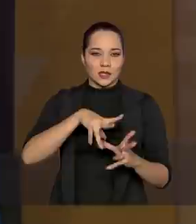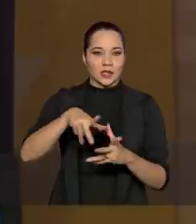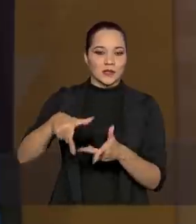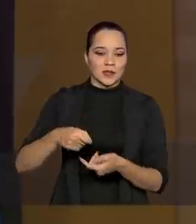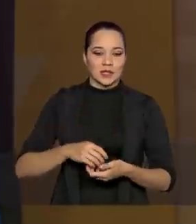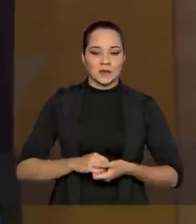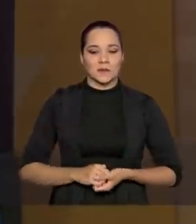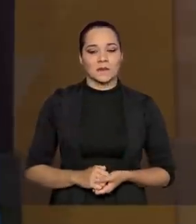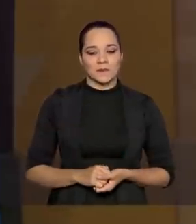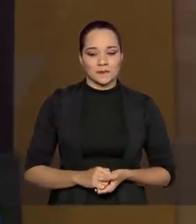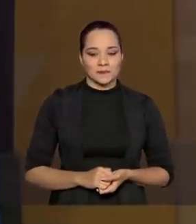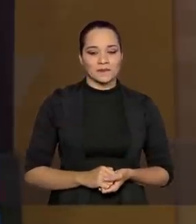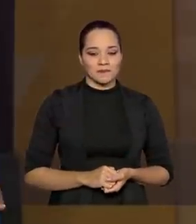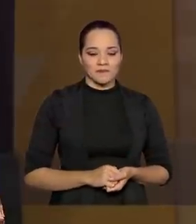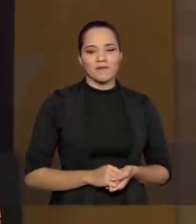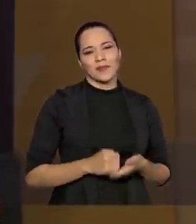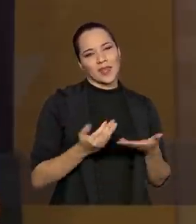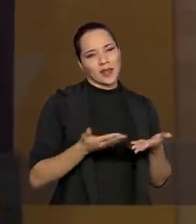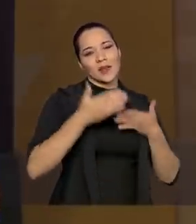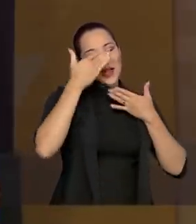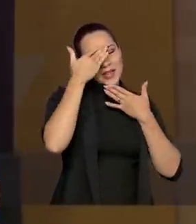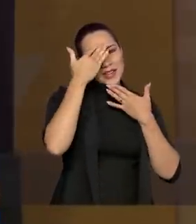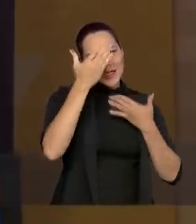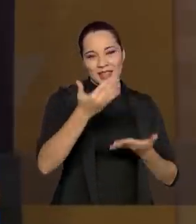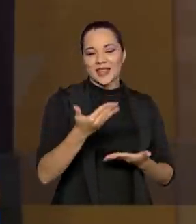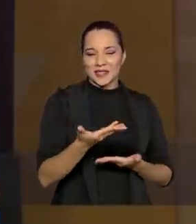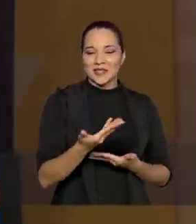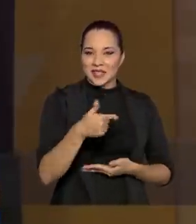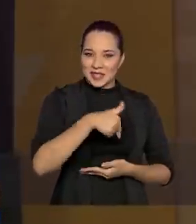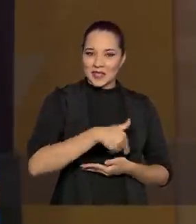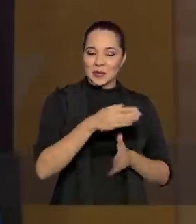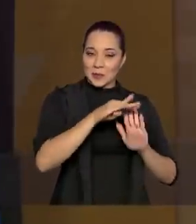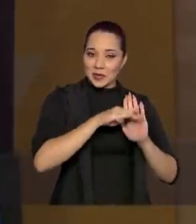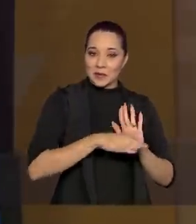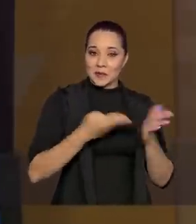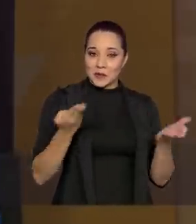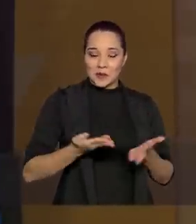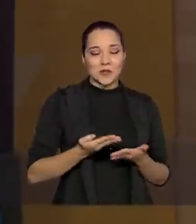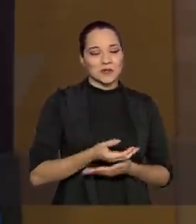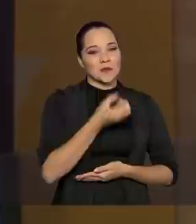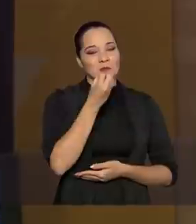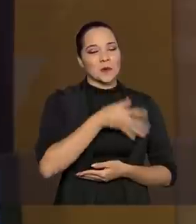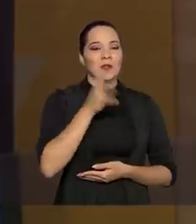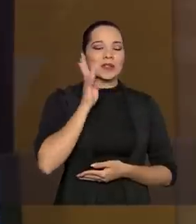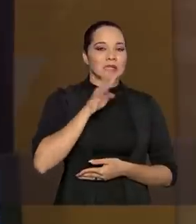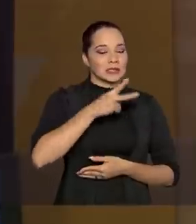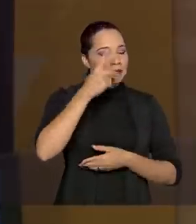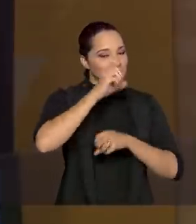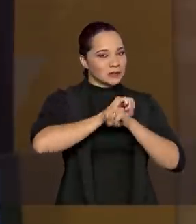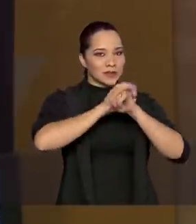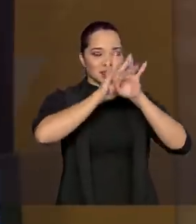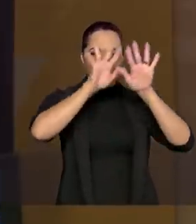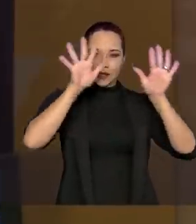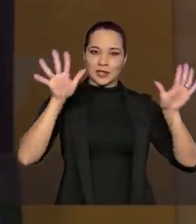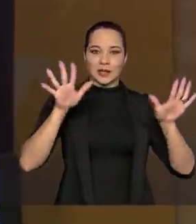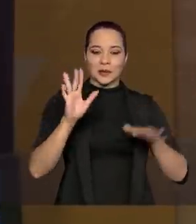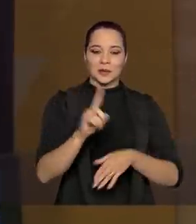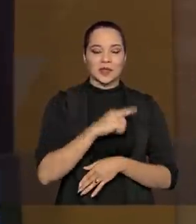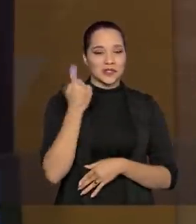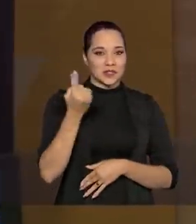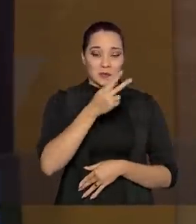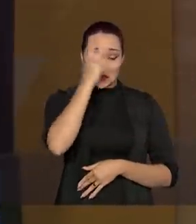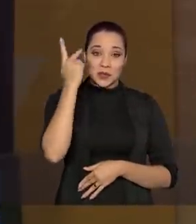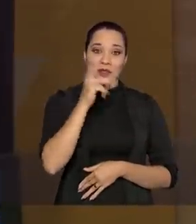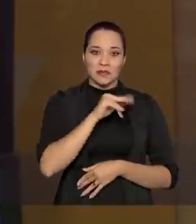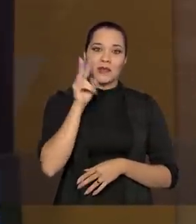internacionais. Secretária, eu agradeço muito a sua participação aqui no Brasil em Pauta, foi bem bacana, bem esclarecedor para a gente, para quem